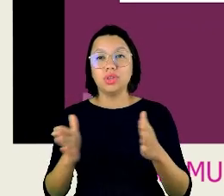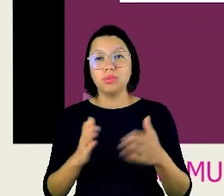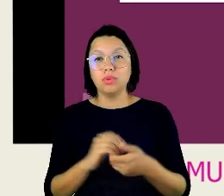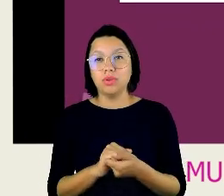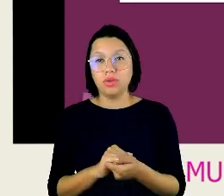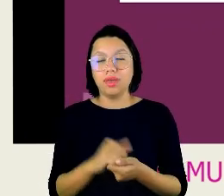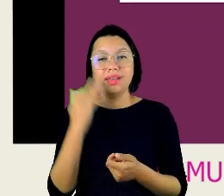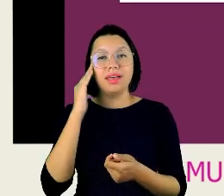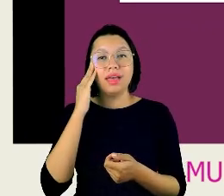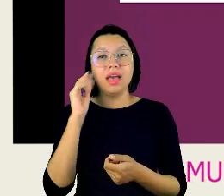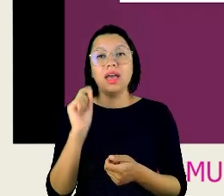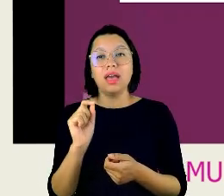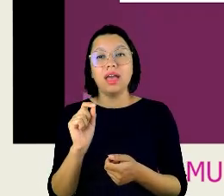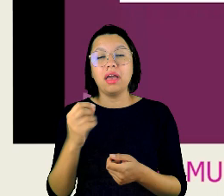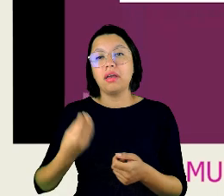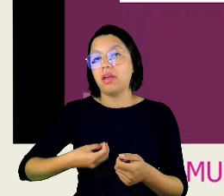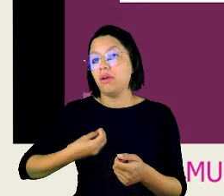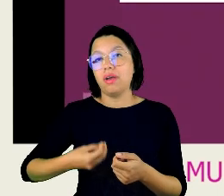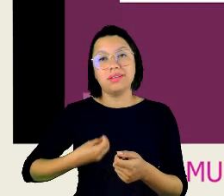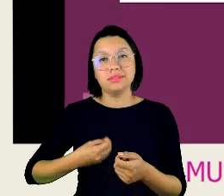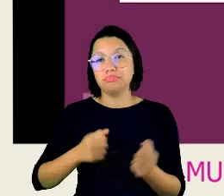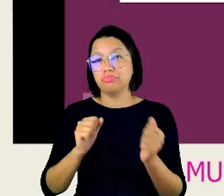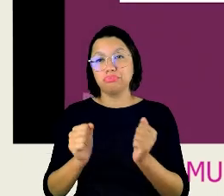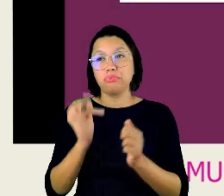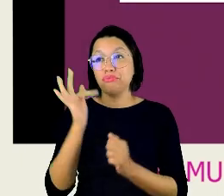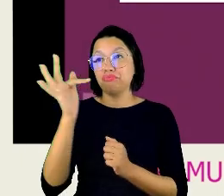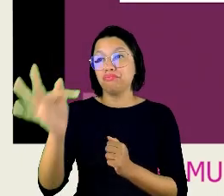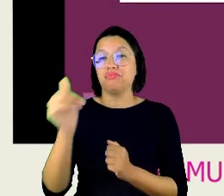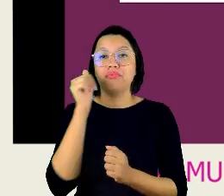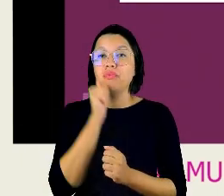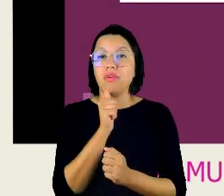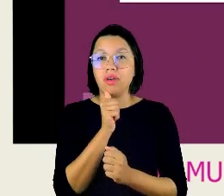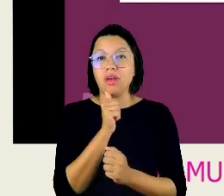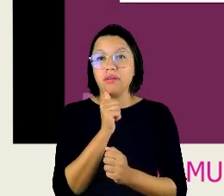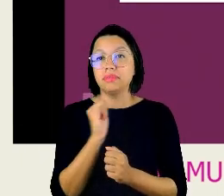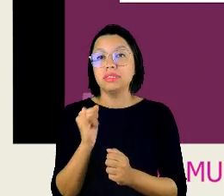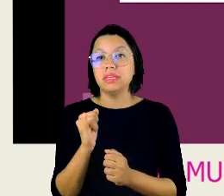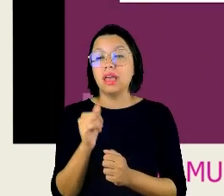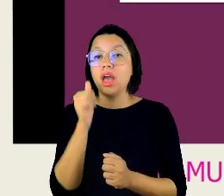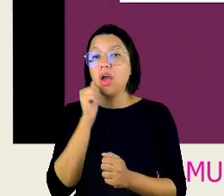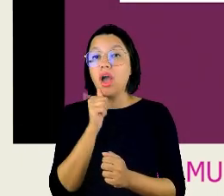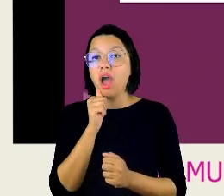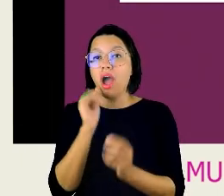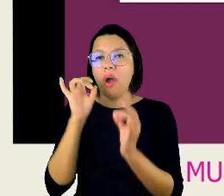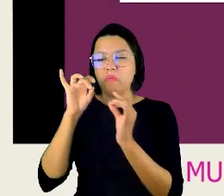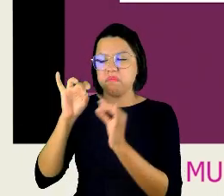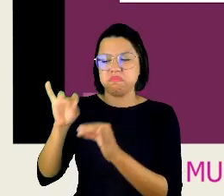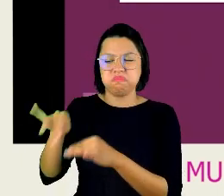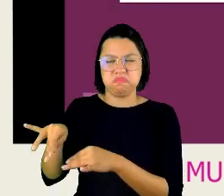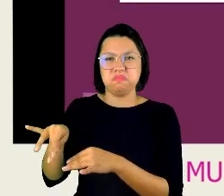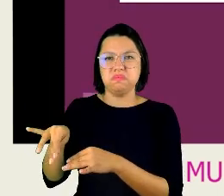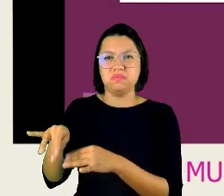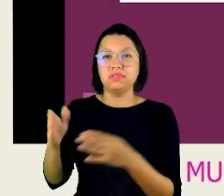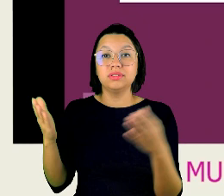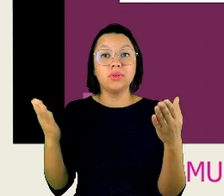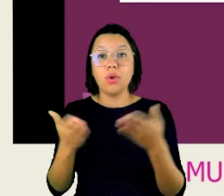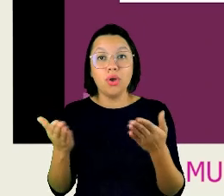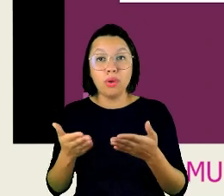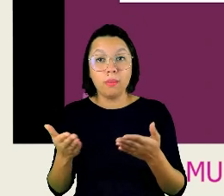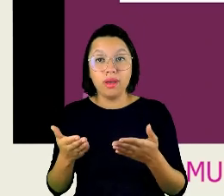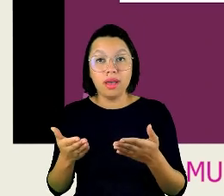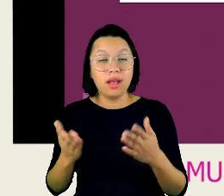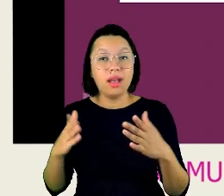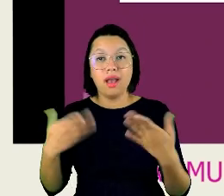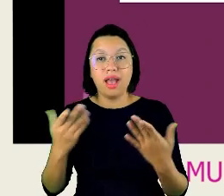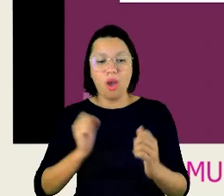a gente entende que não existe possibilidade de haver um futuro feminino, né, se as mulheres forem menosprezadas no presente. E esse tem